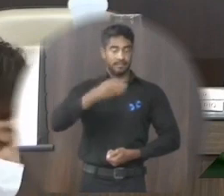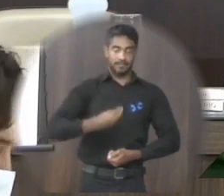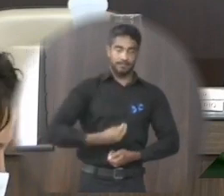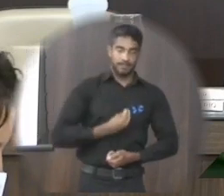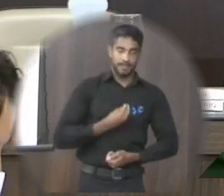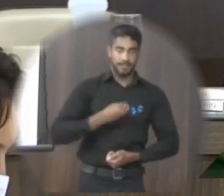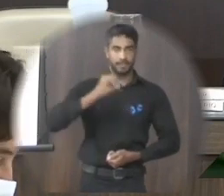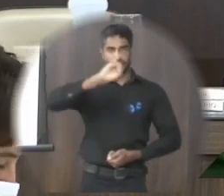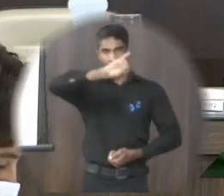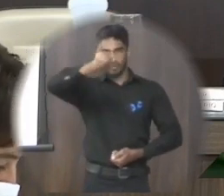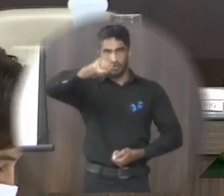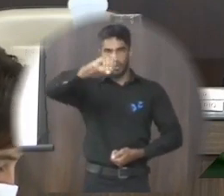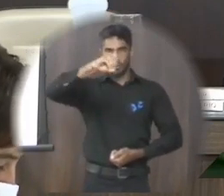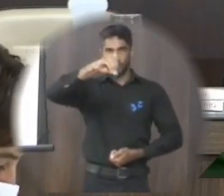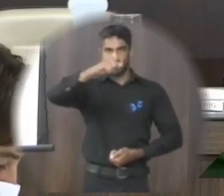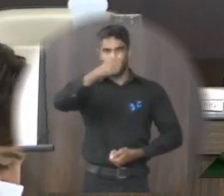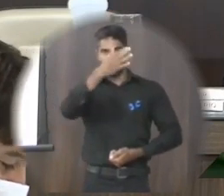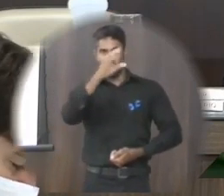da Silva.